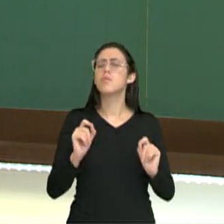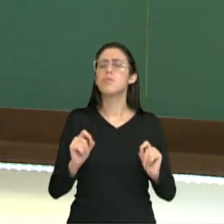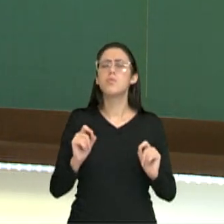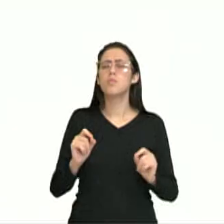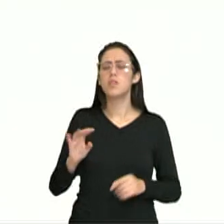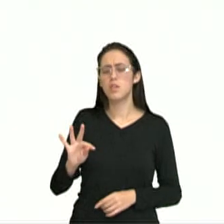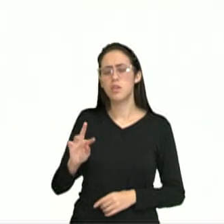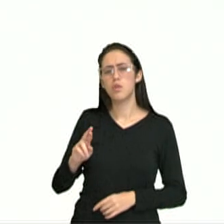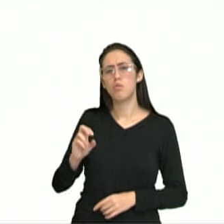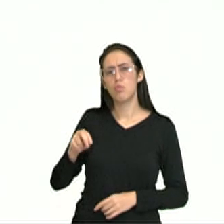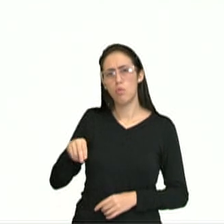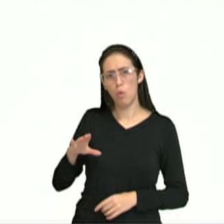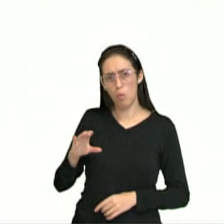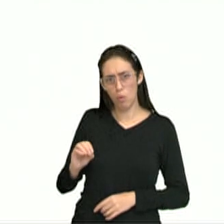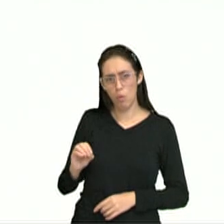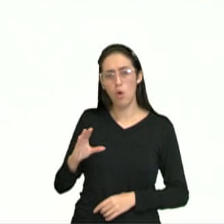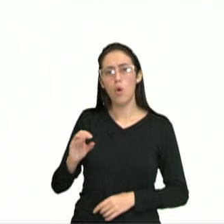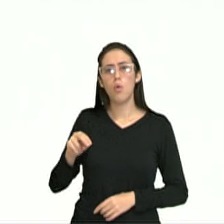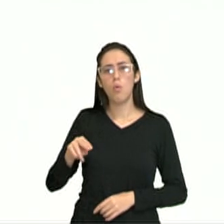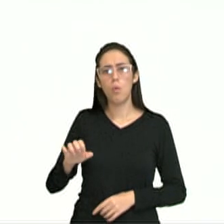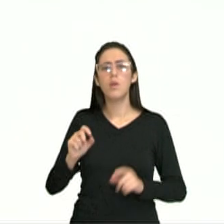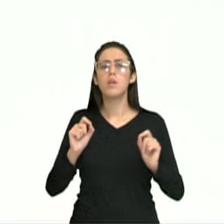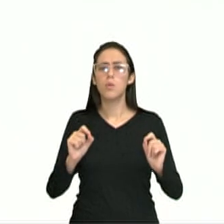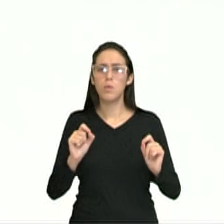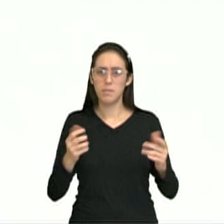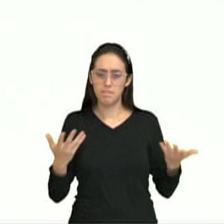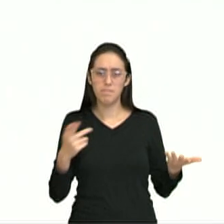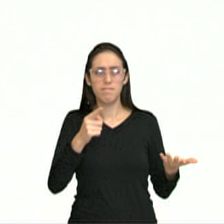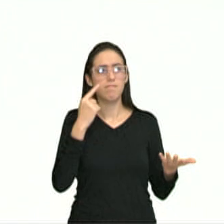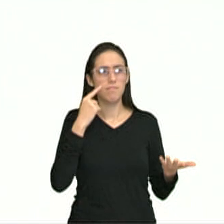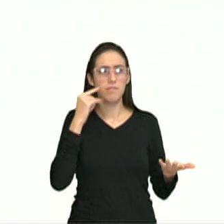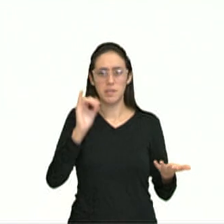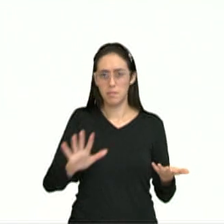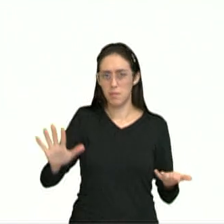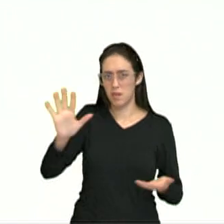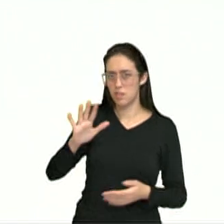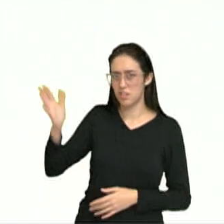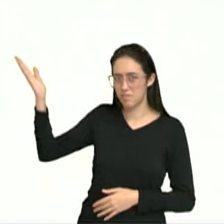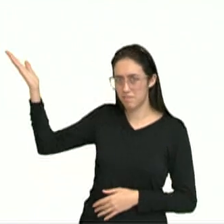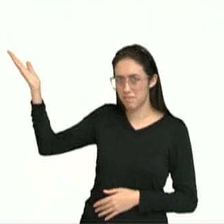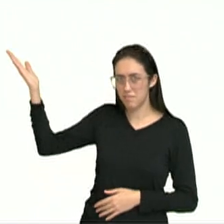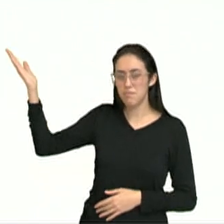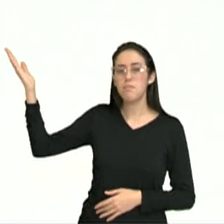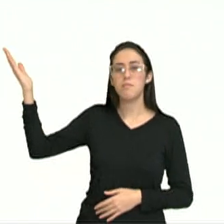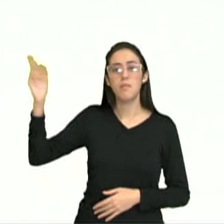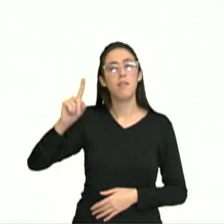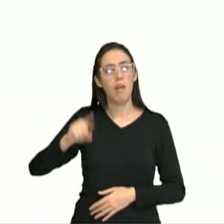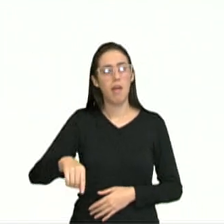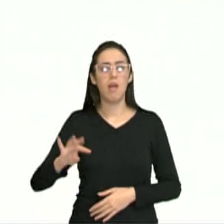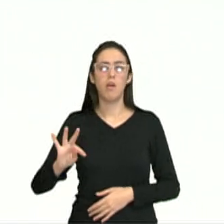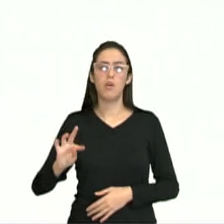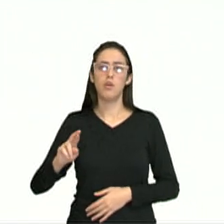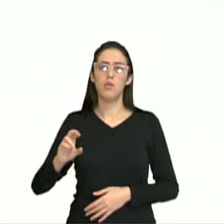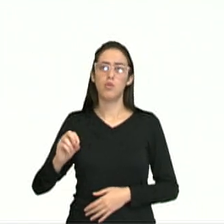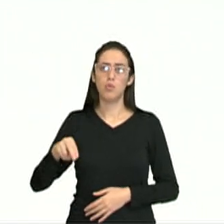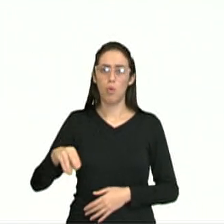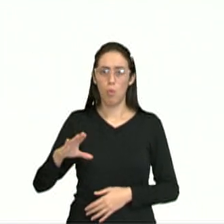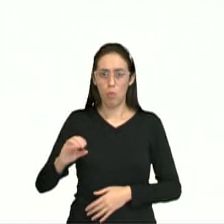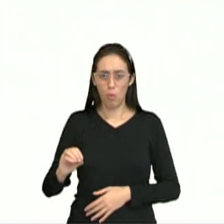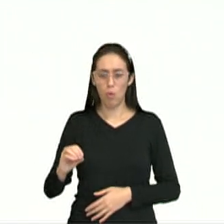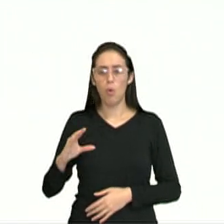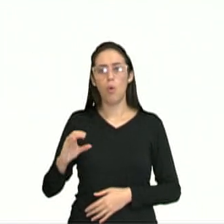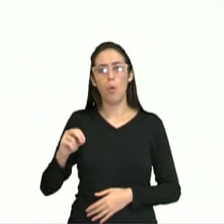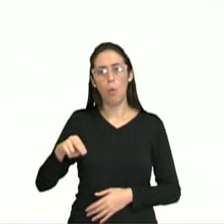tronco de cone. Coloquei aqui algumas figuras, obviamente, não tão em escala, né, que representam um tronco de cone. Por